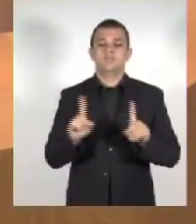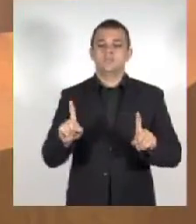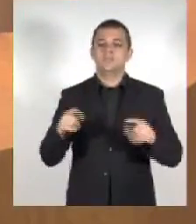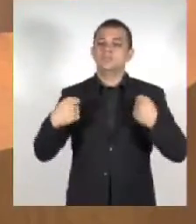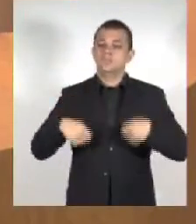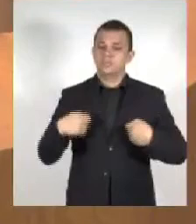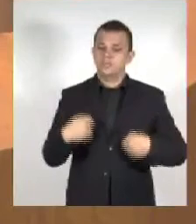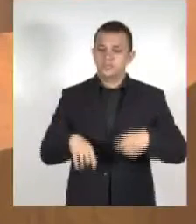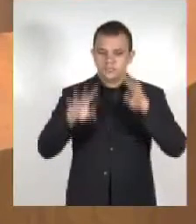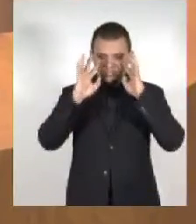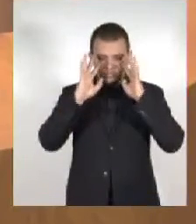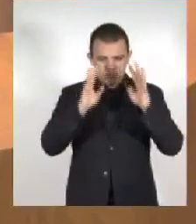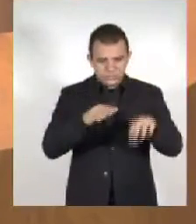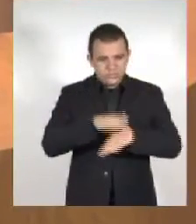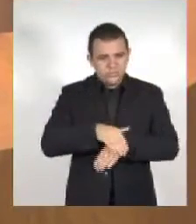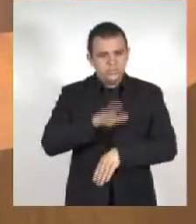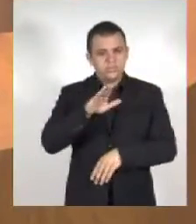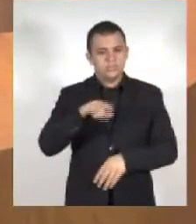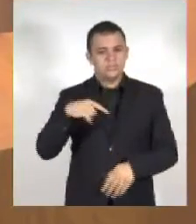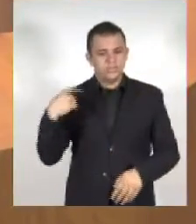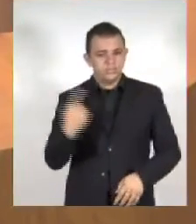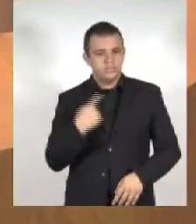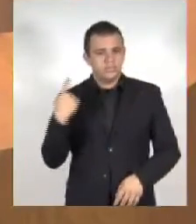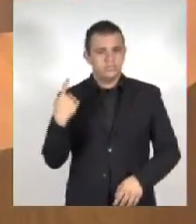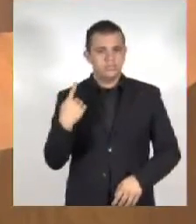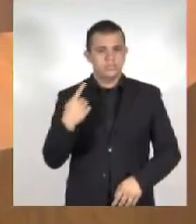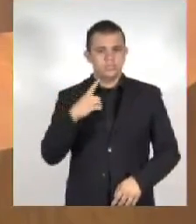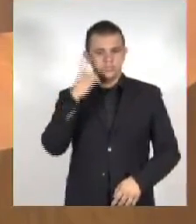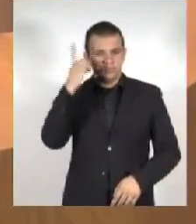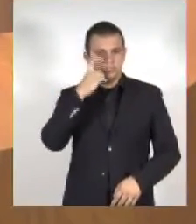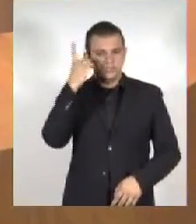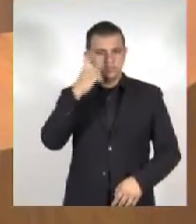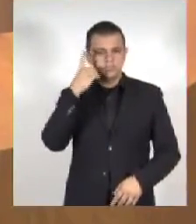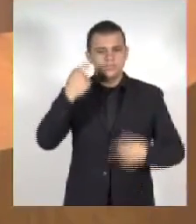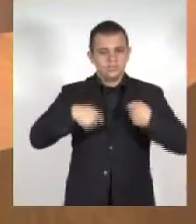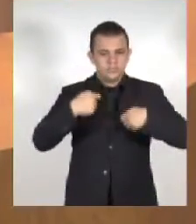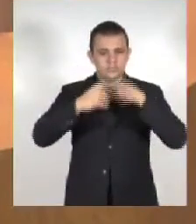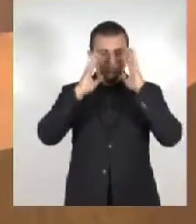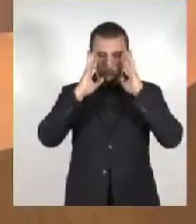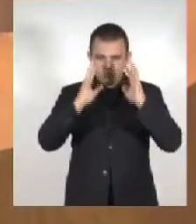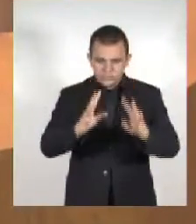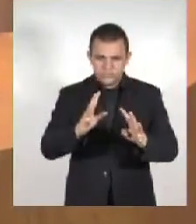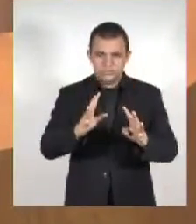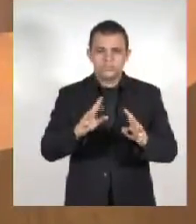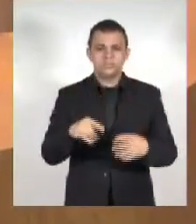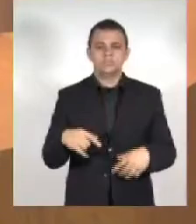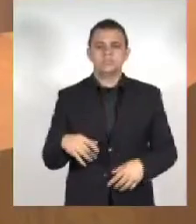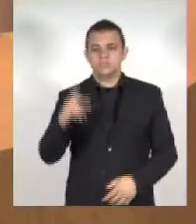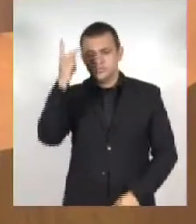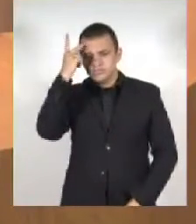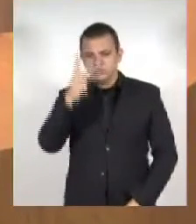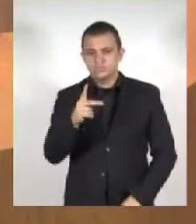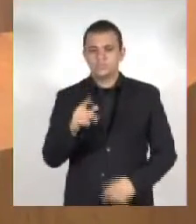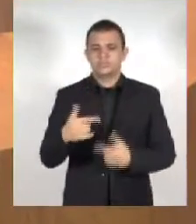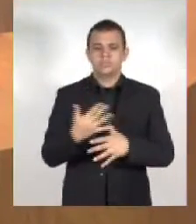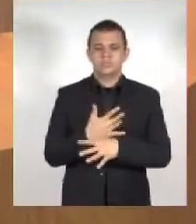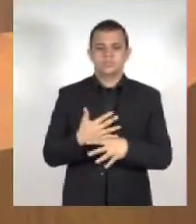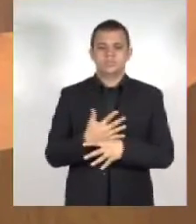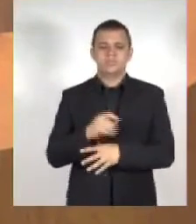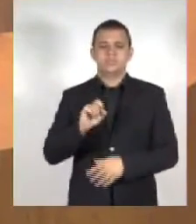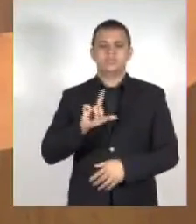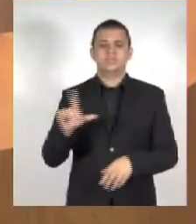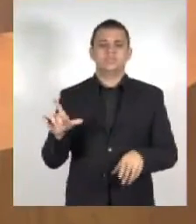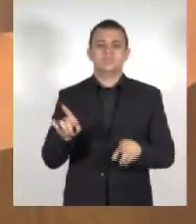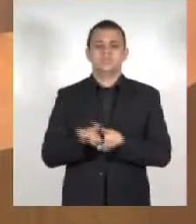nós, enquanto homens públicos, na atenção que temos que ter para com a nossa cidade, para